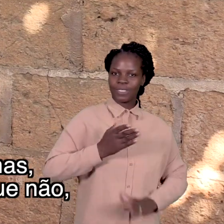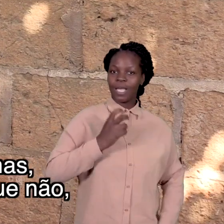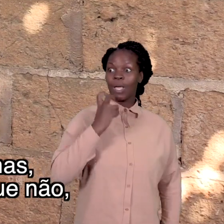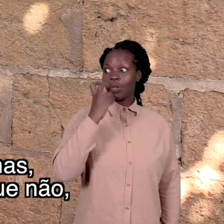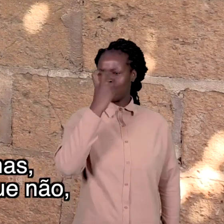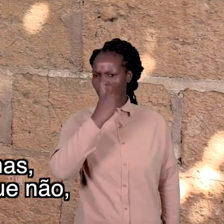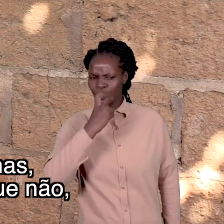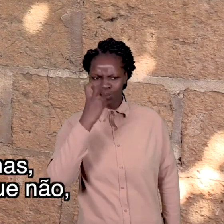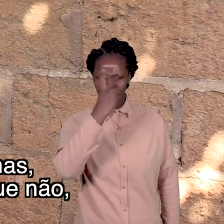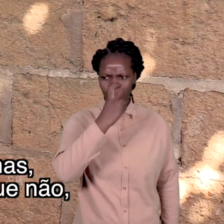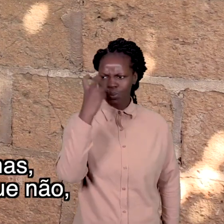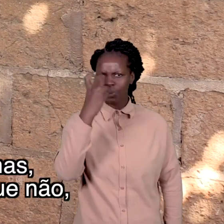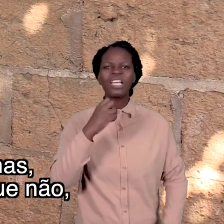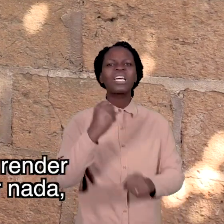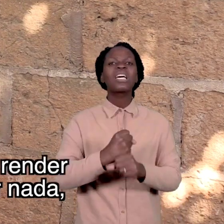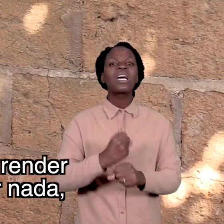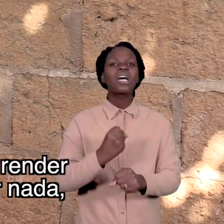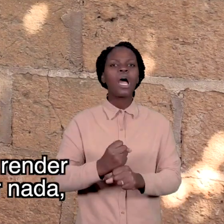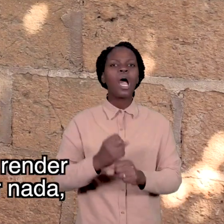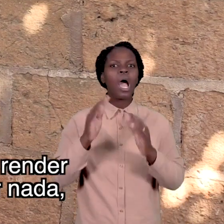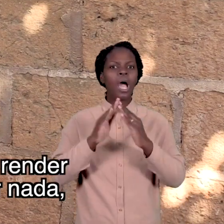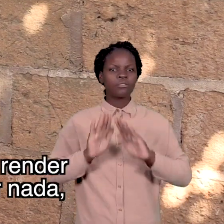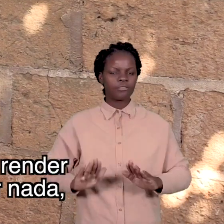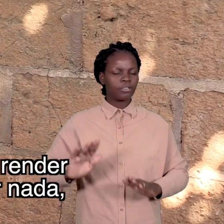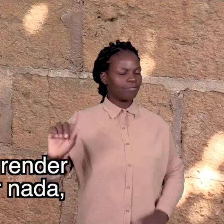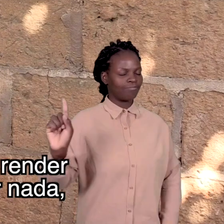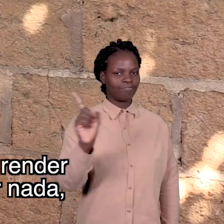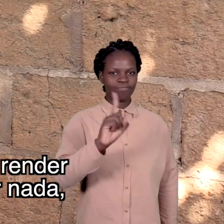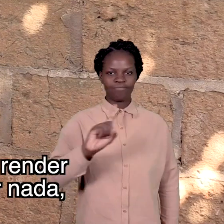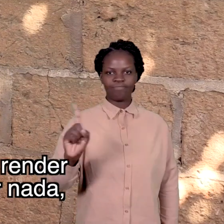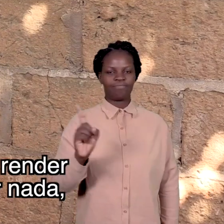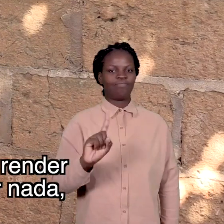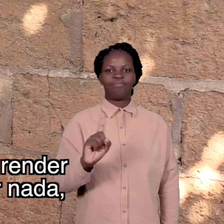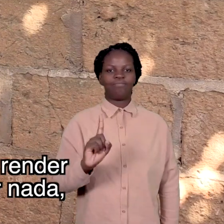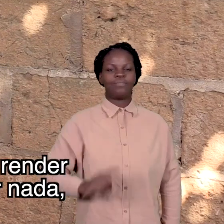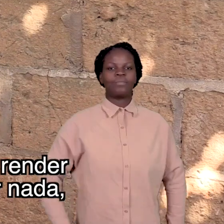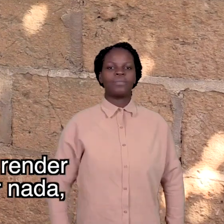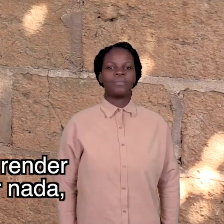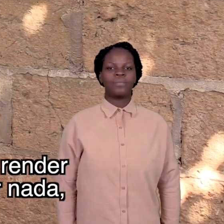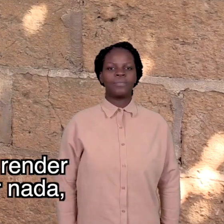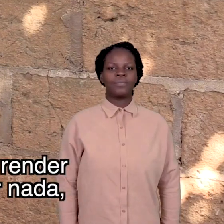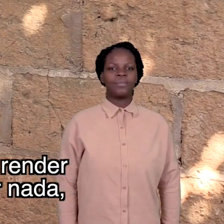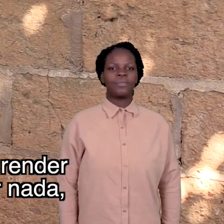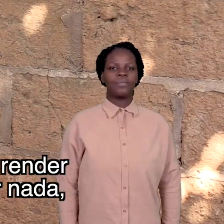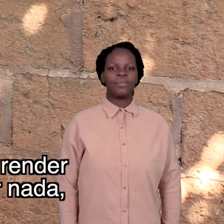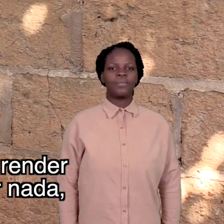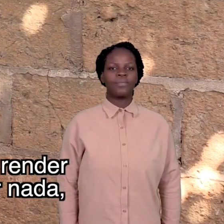do trabalho, de alguma coisa para fazer, para não ficar em casa, para não me sentir mal.